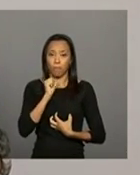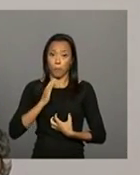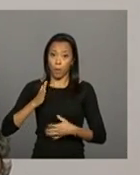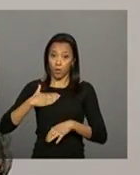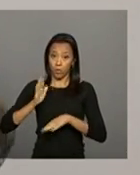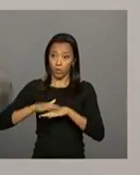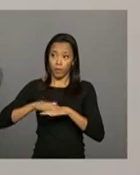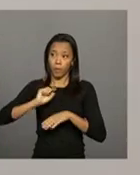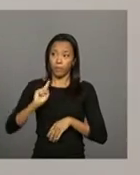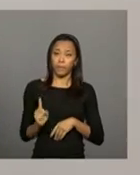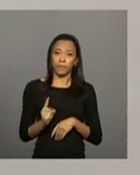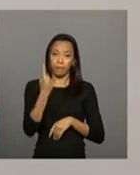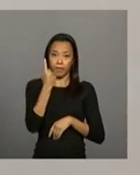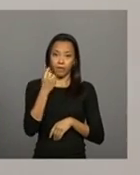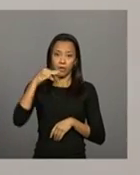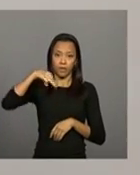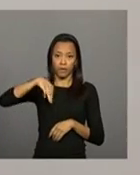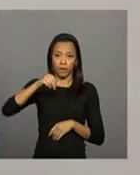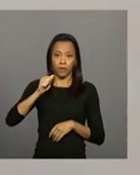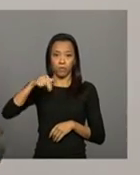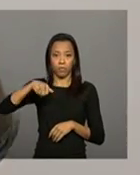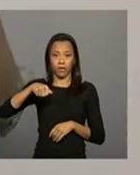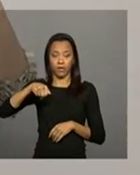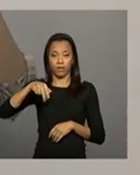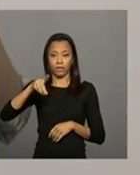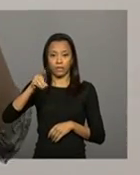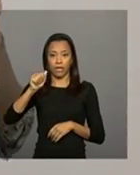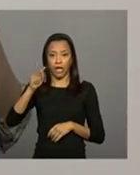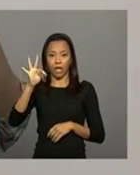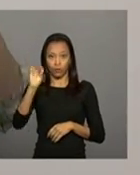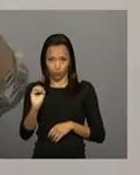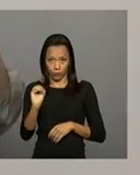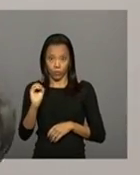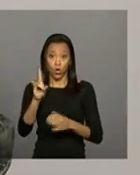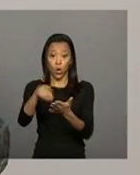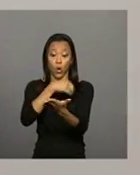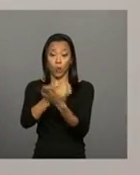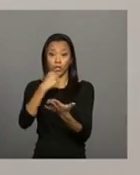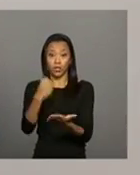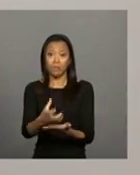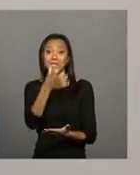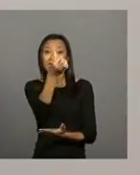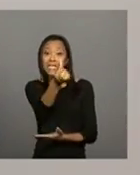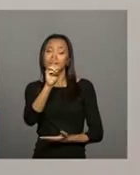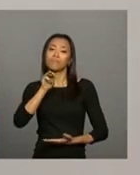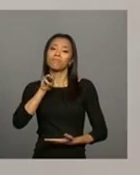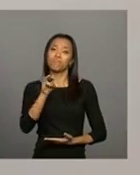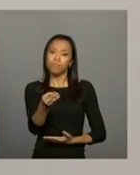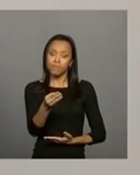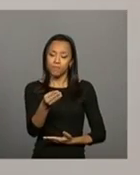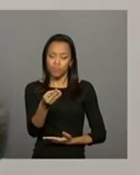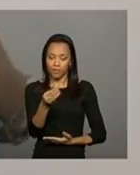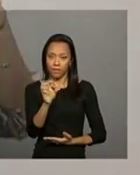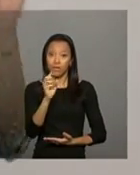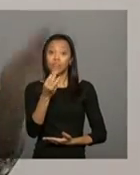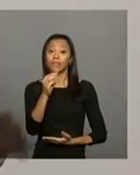nós contratamos a construção de 6 mil creches em parceria com os